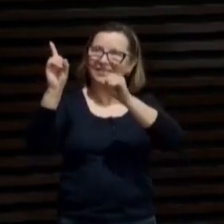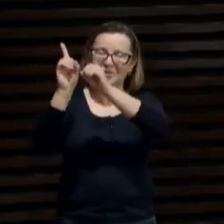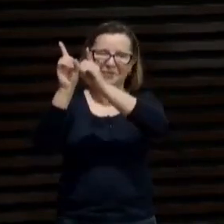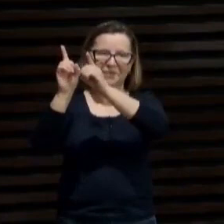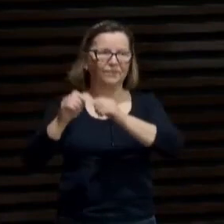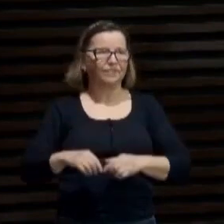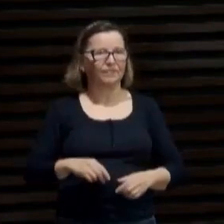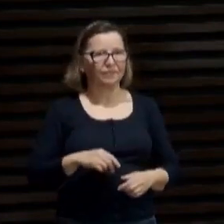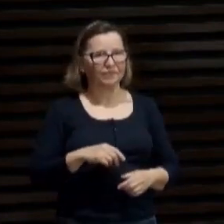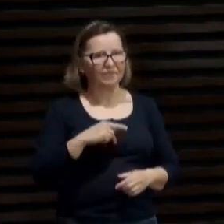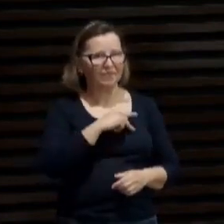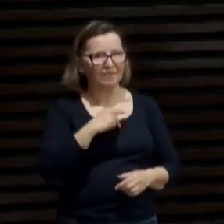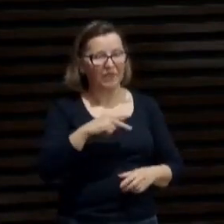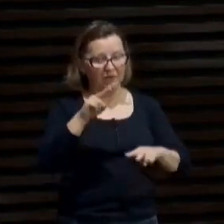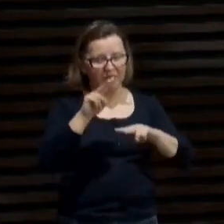Paulo estava preso,